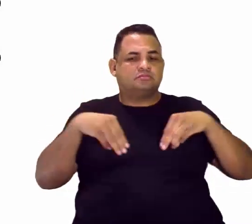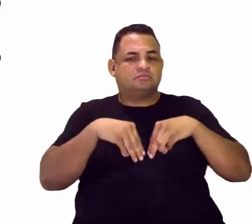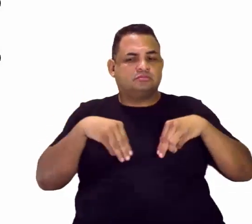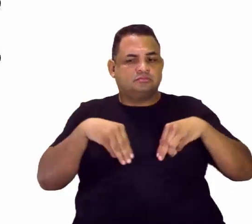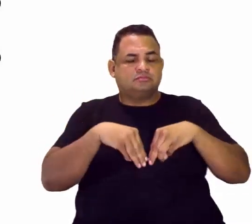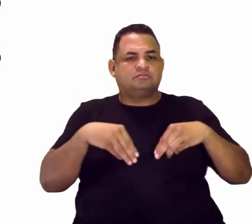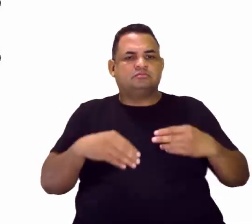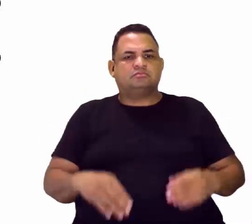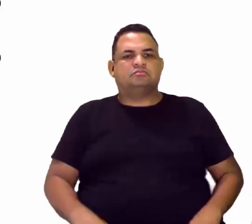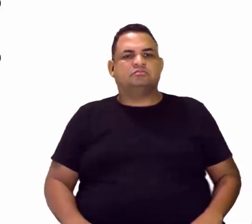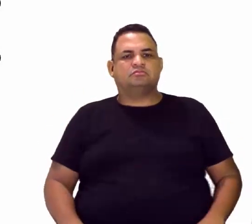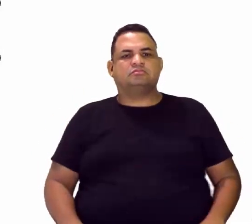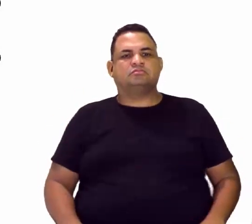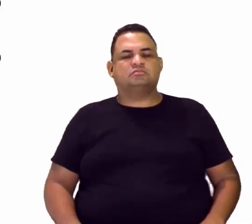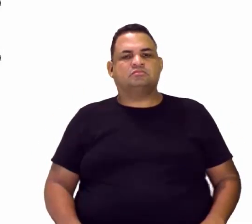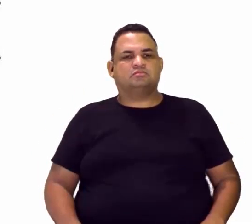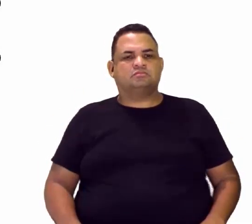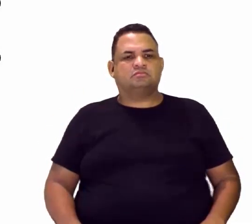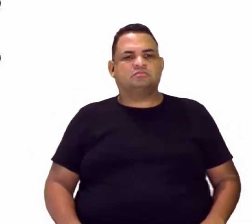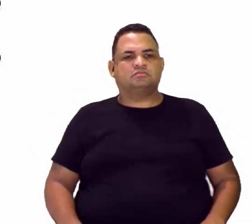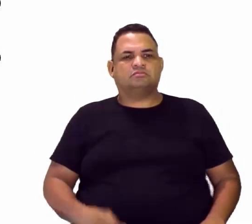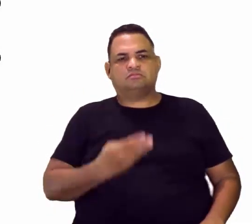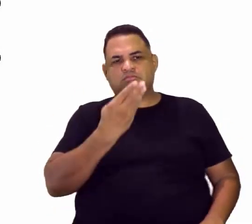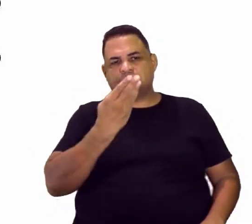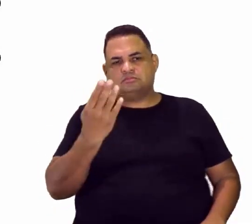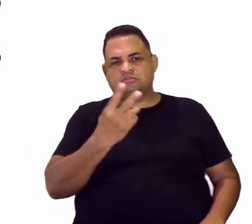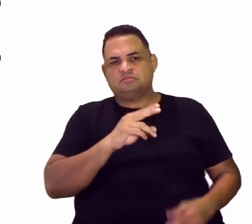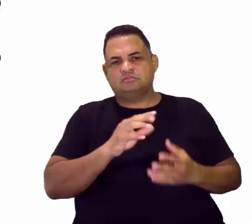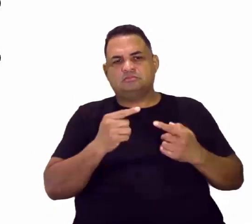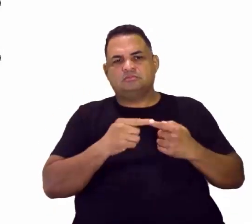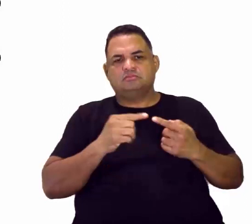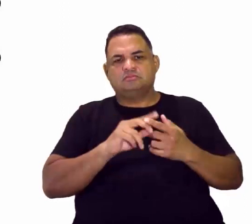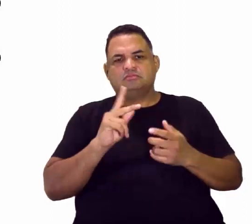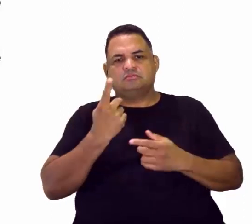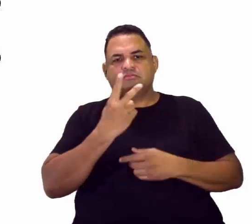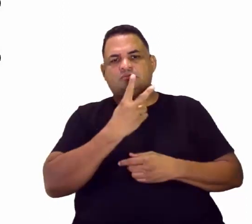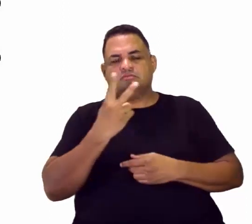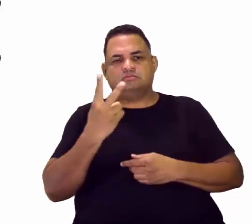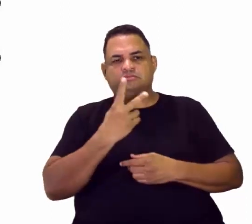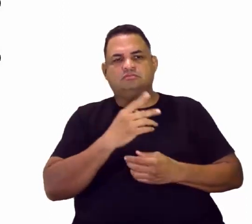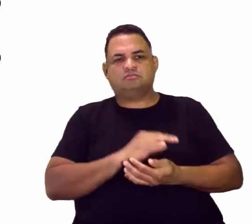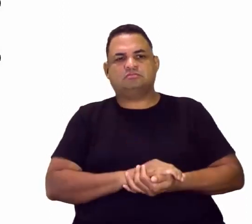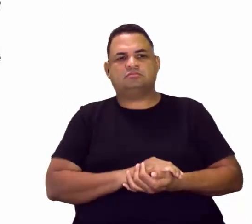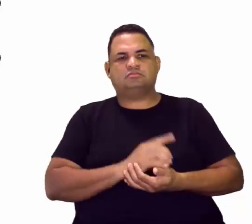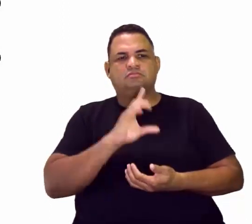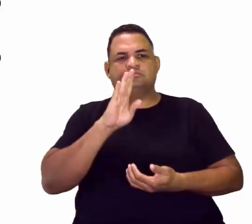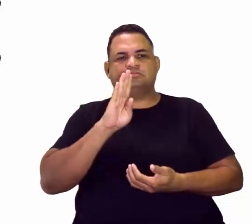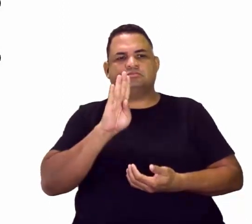Letra A, ligações de hidrogênio para ambos. Letra B,